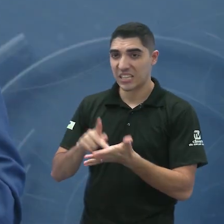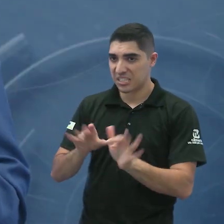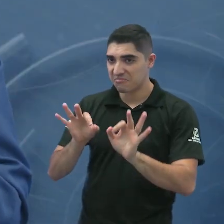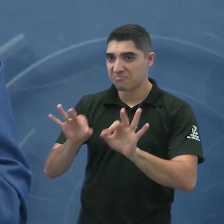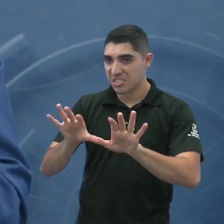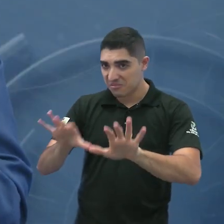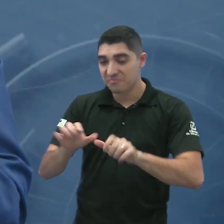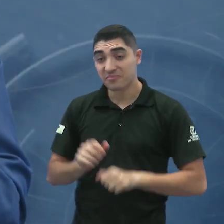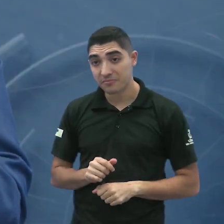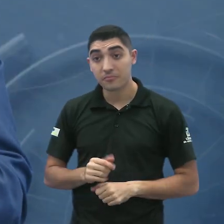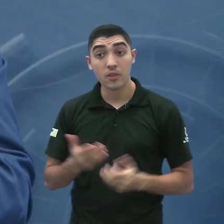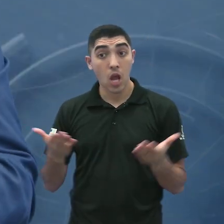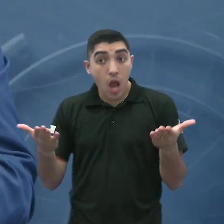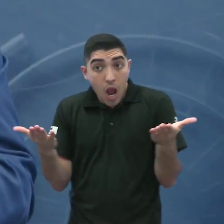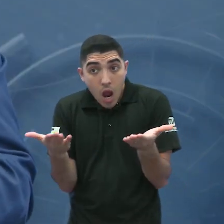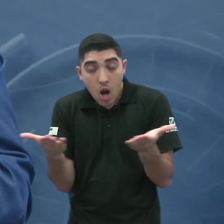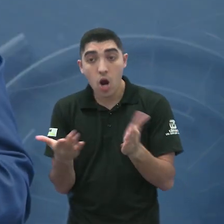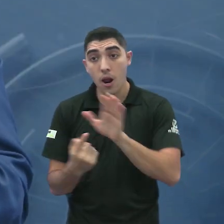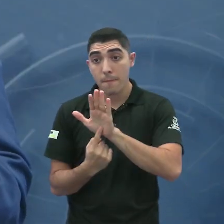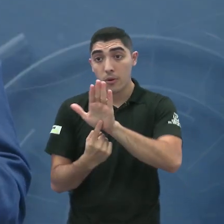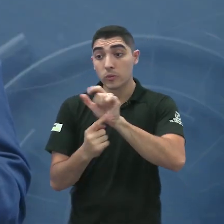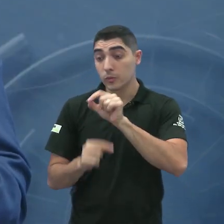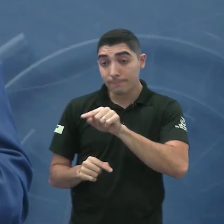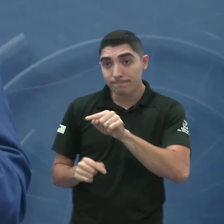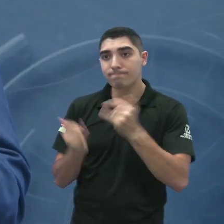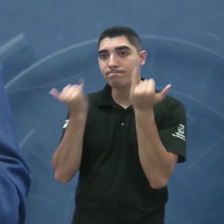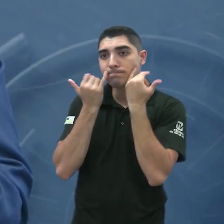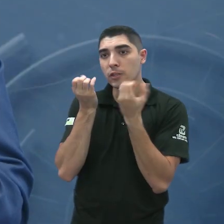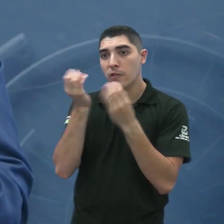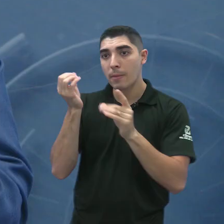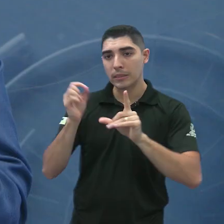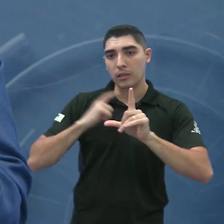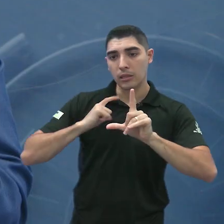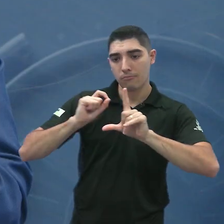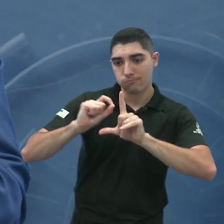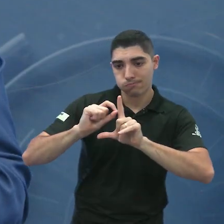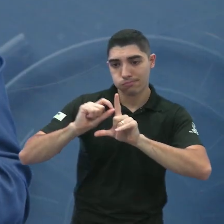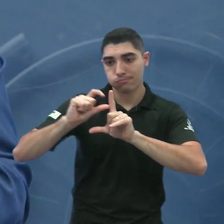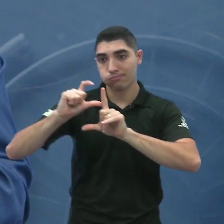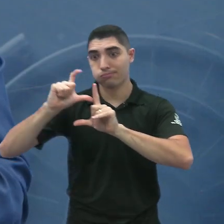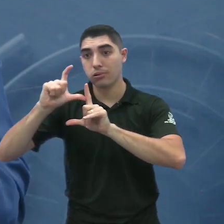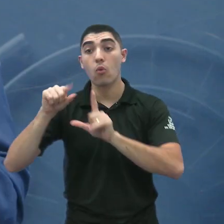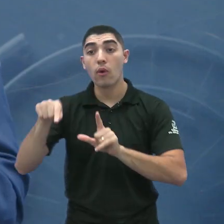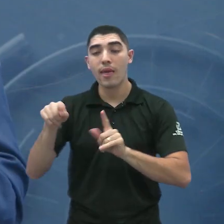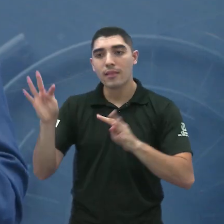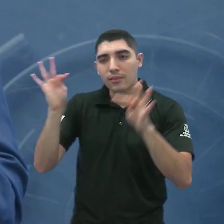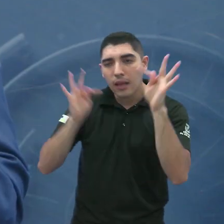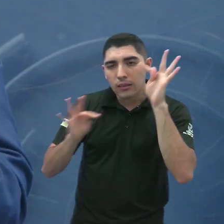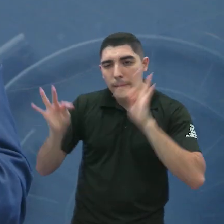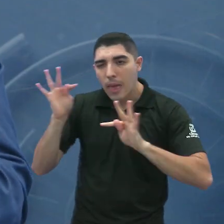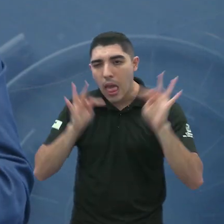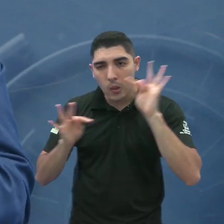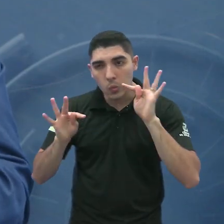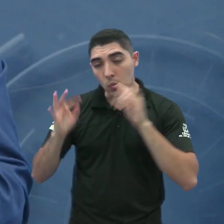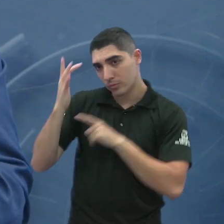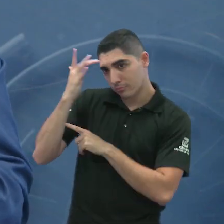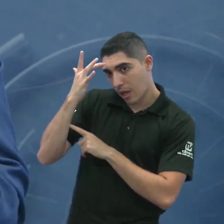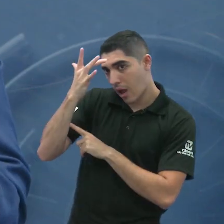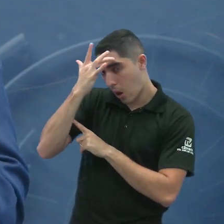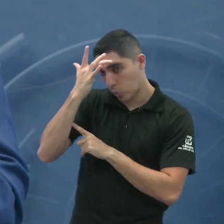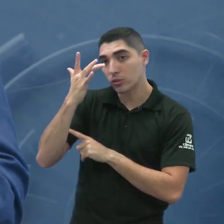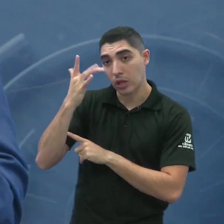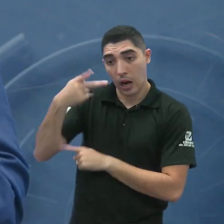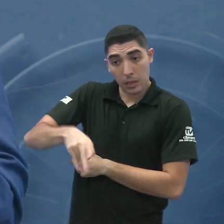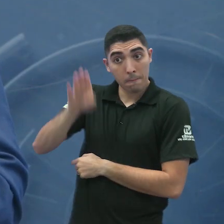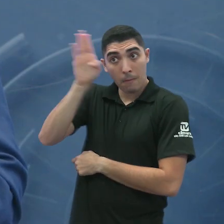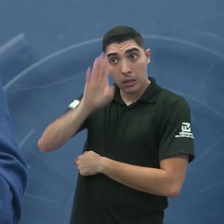aí, gente. Olha, vamos falar agora de um crescimento expressivo, né, na procura por tratamentos em saúde mental aqui